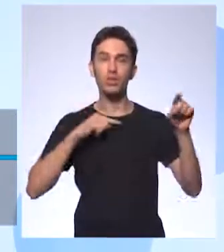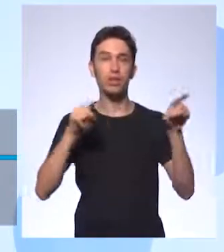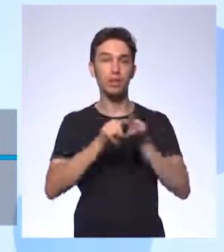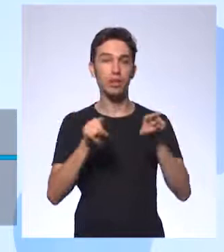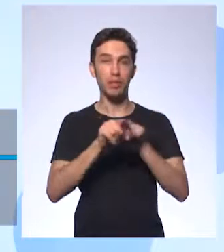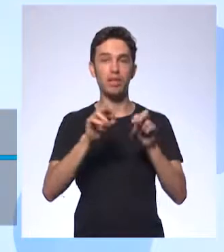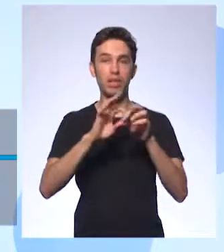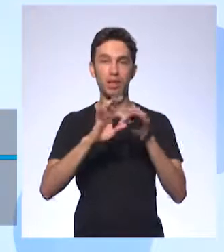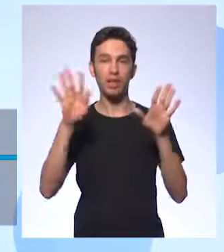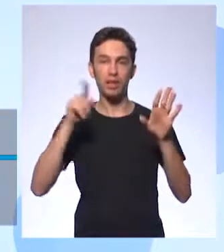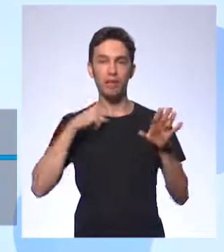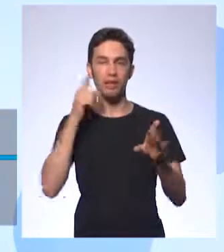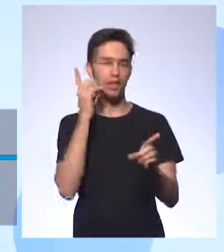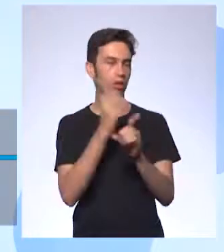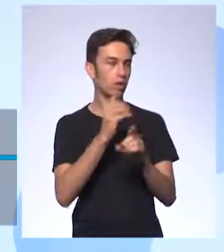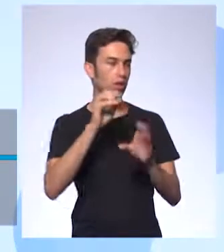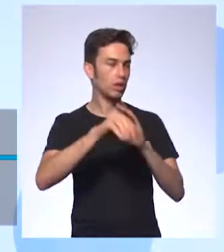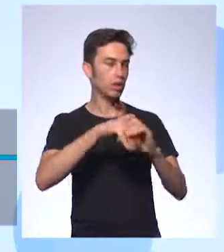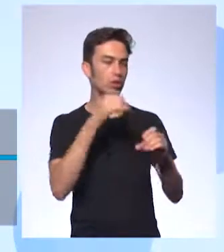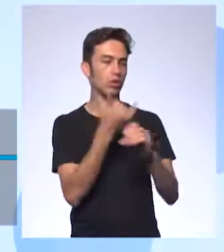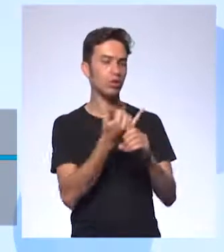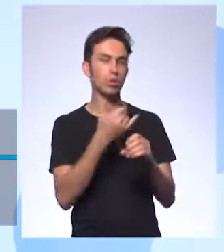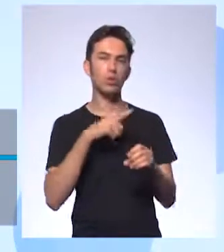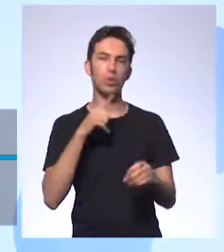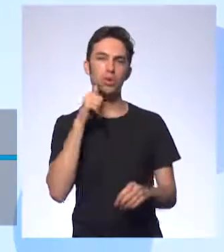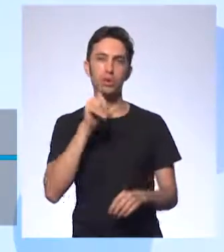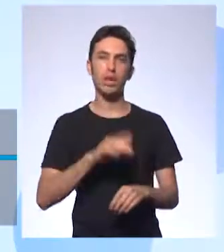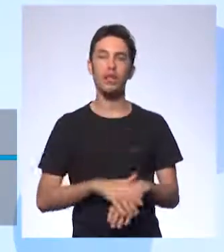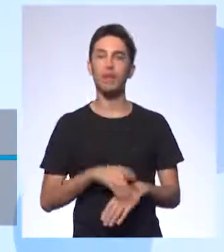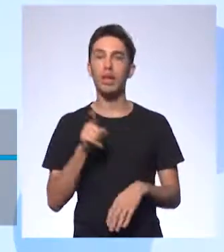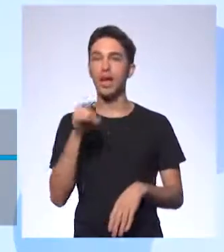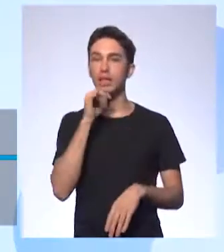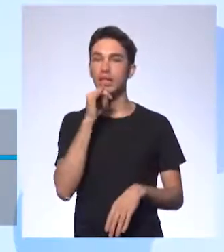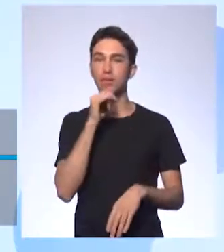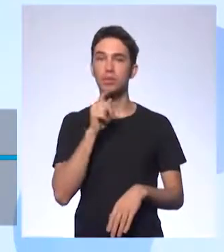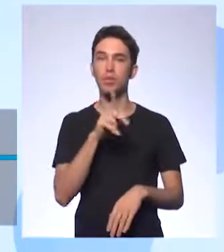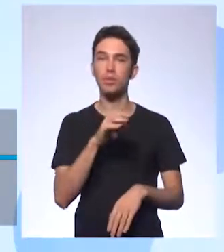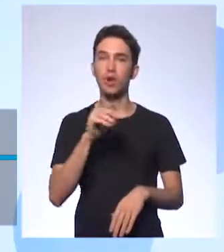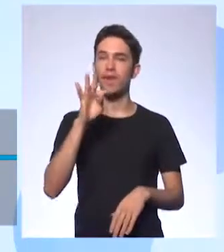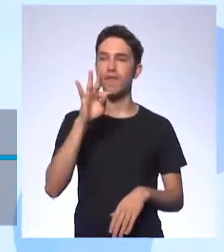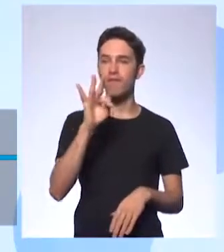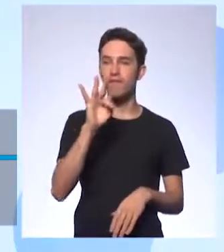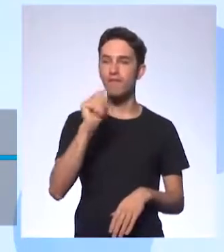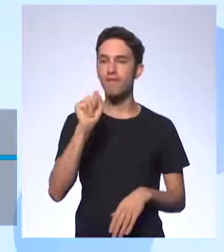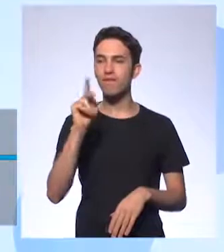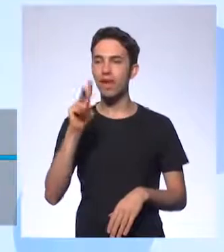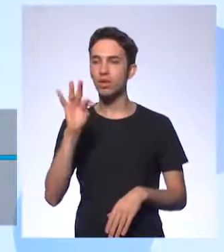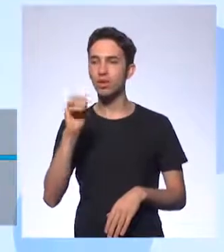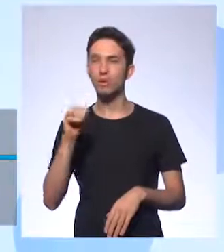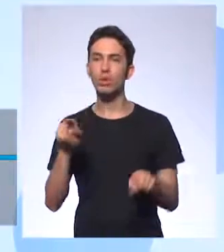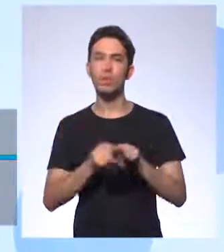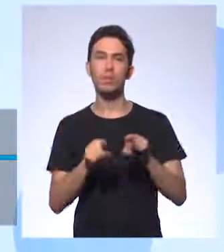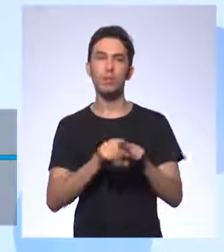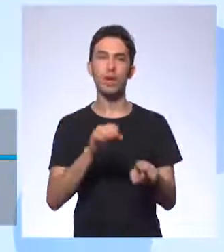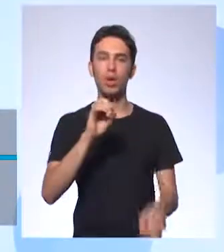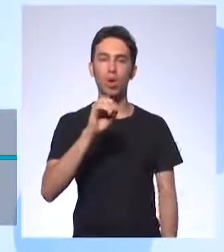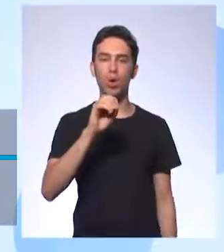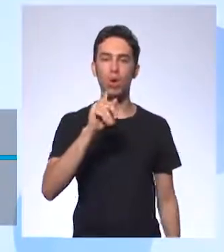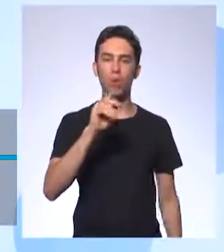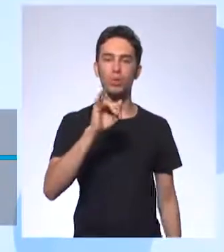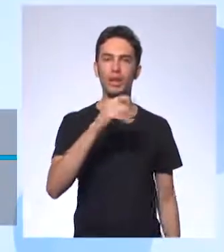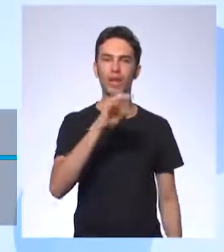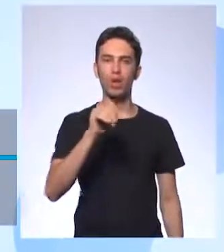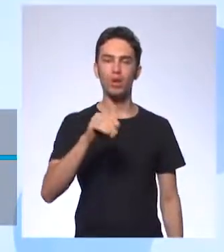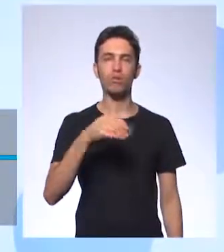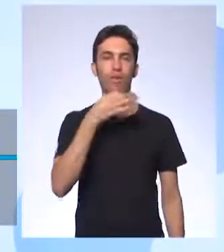no YouTube, para quem não quiser entrar no site e localizar lá no Khan Academy, é só você digitar fato e opinião Khan Academy. Eu achei importante passar,